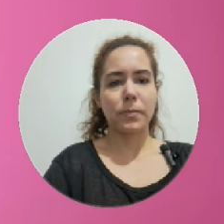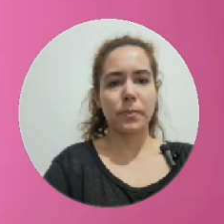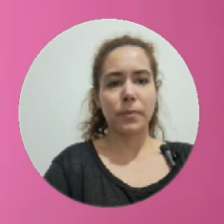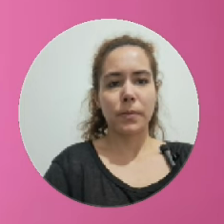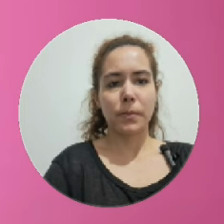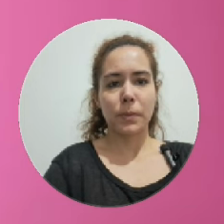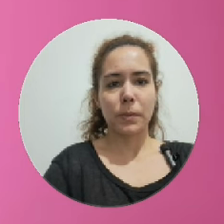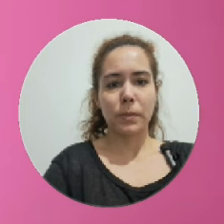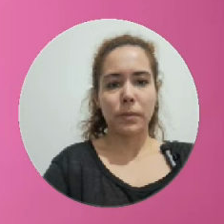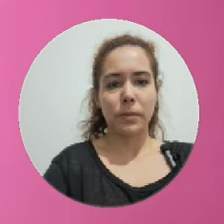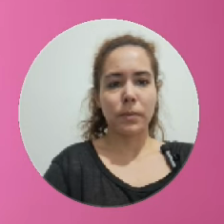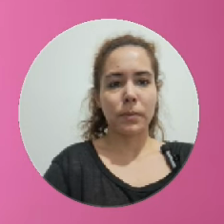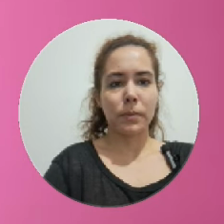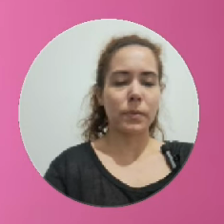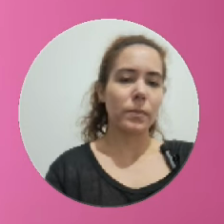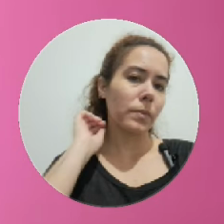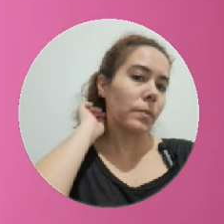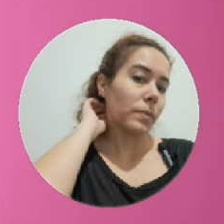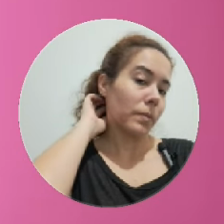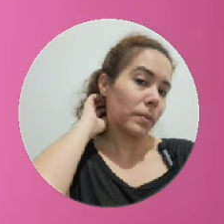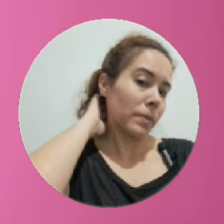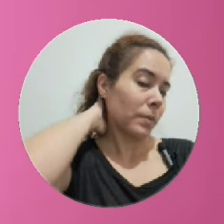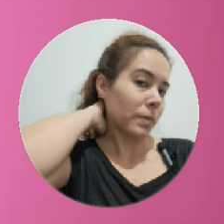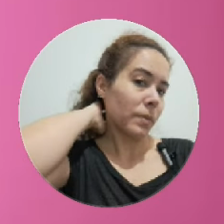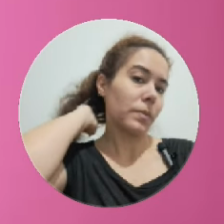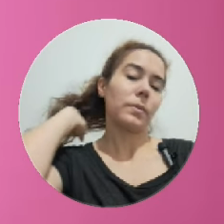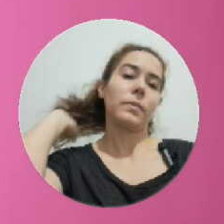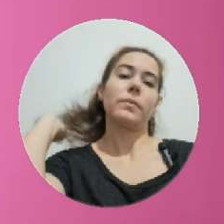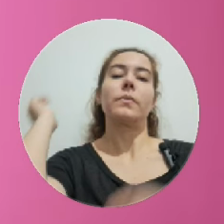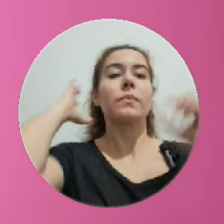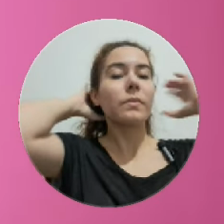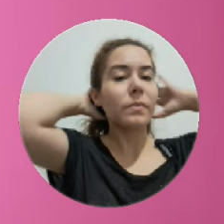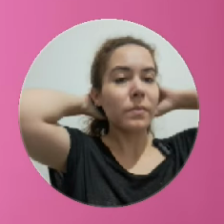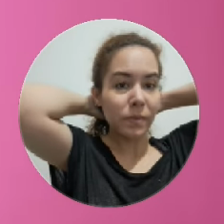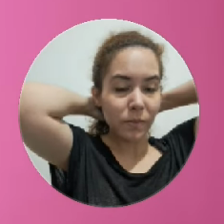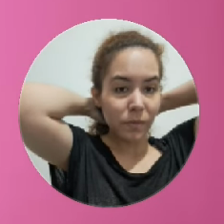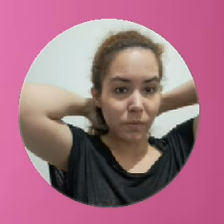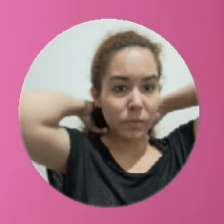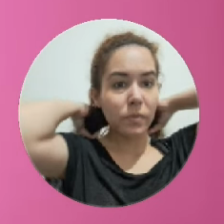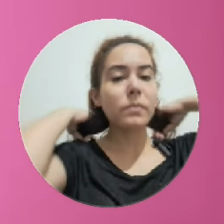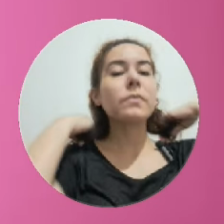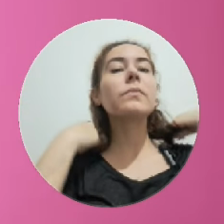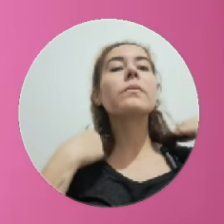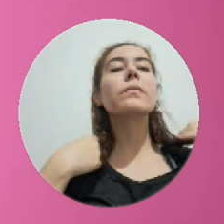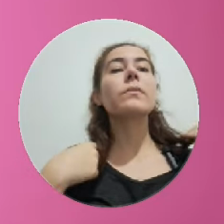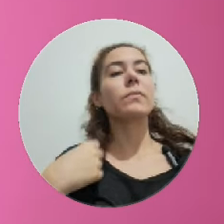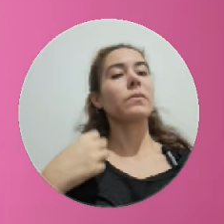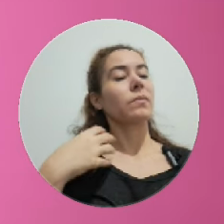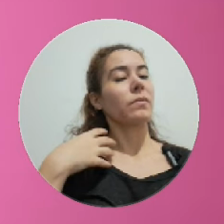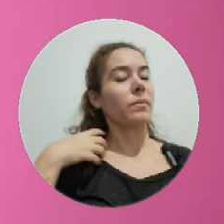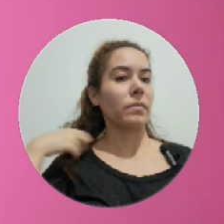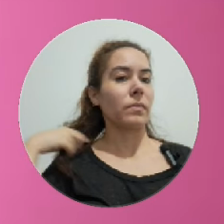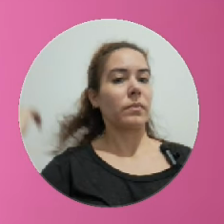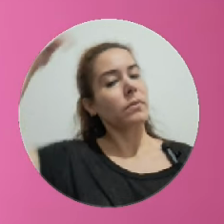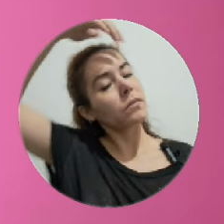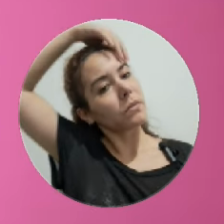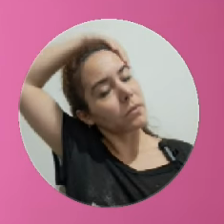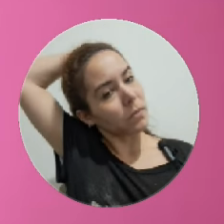Mayra Cardi, lembra? Fitness, que falava sobre alimentação saudável, ex do Arthur Aguiar, que aí